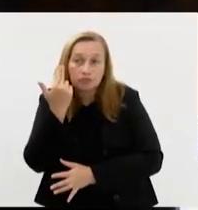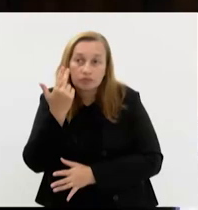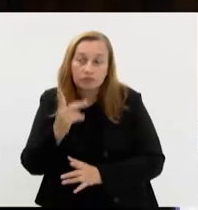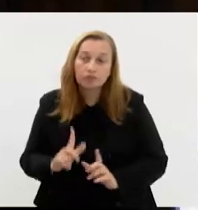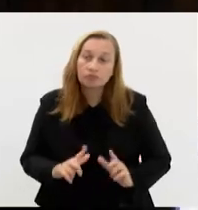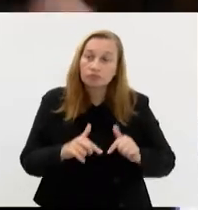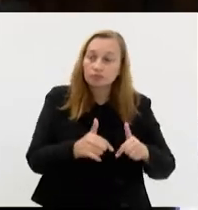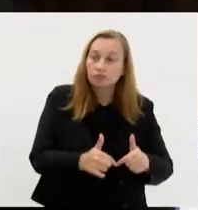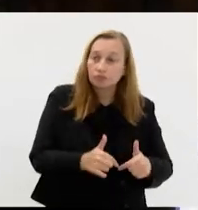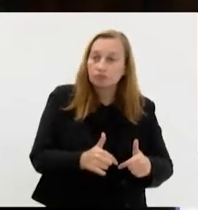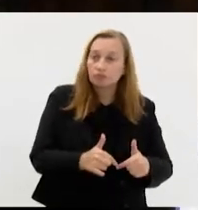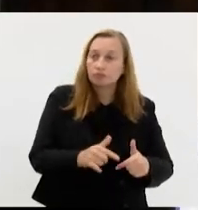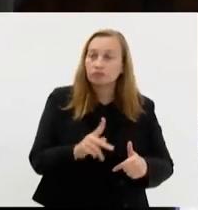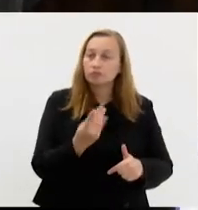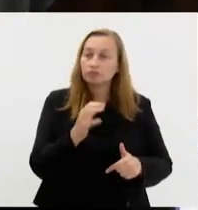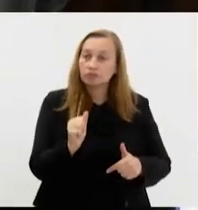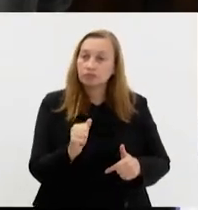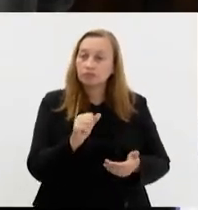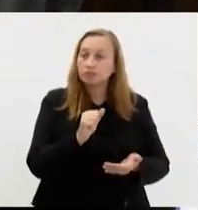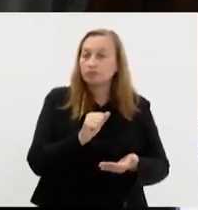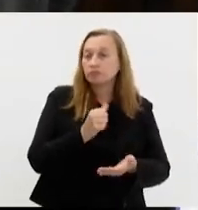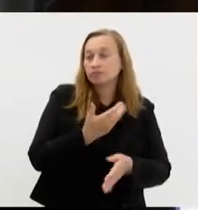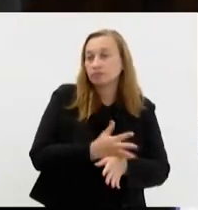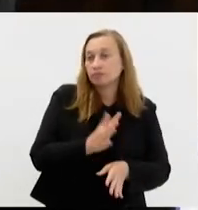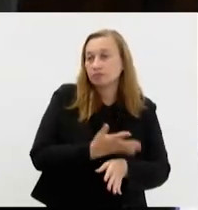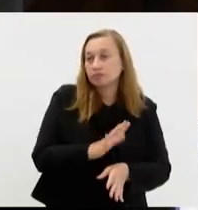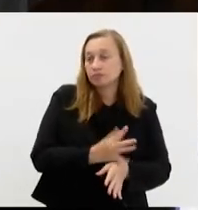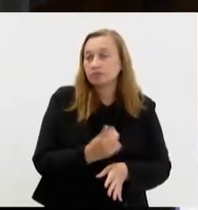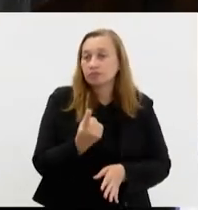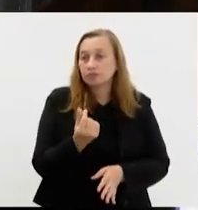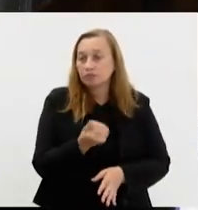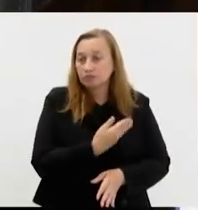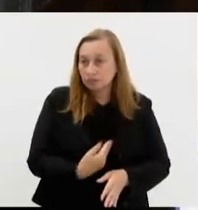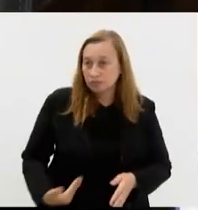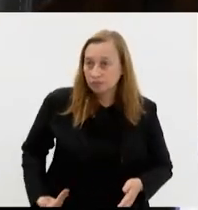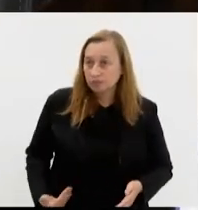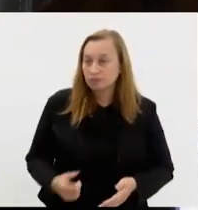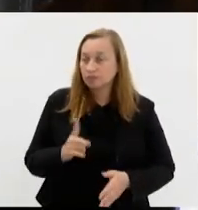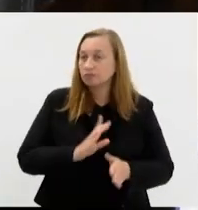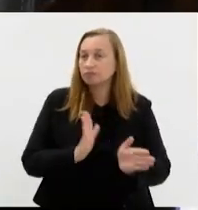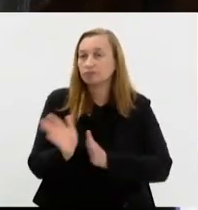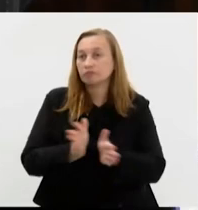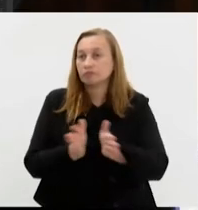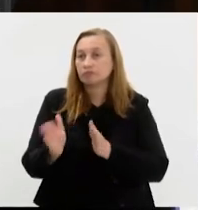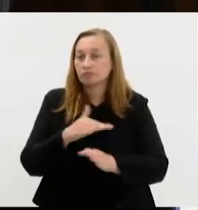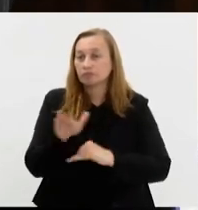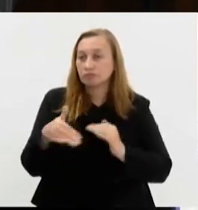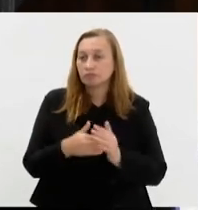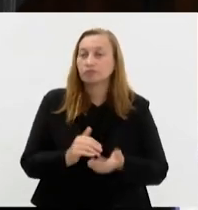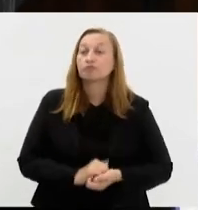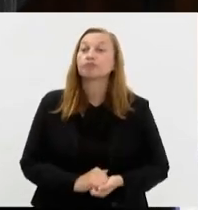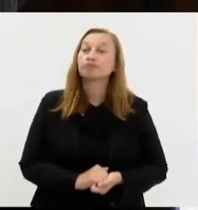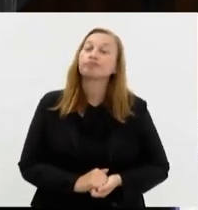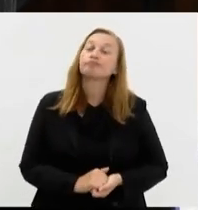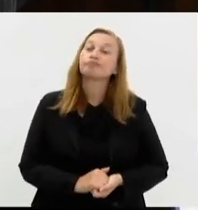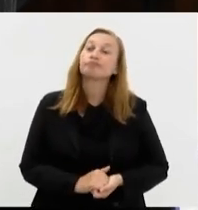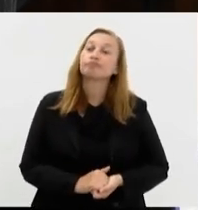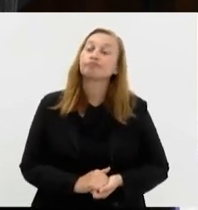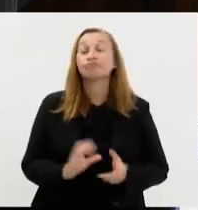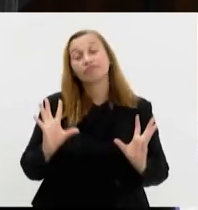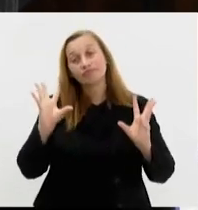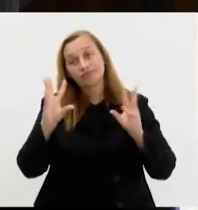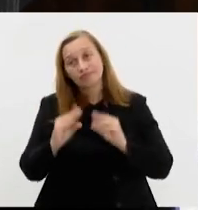de campanha praticado dentro de um bem público que não é acessível a todos e aí